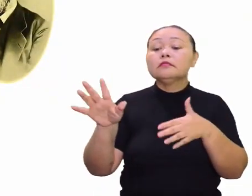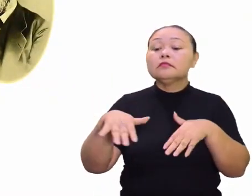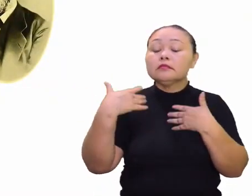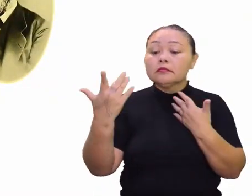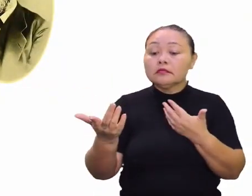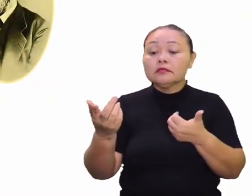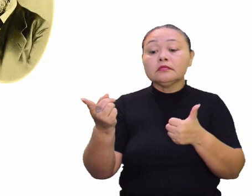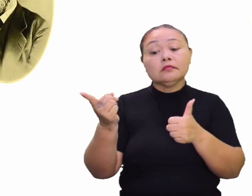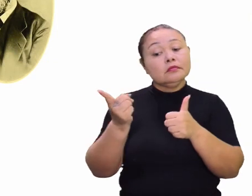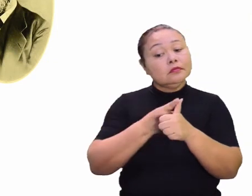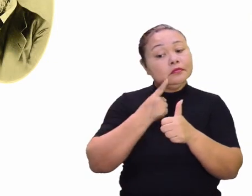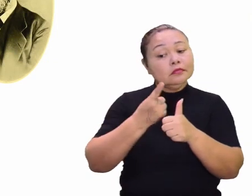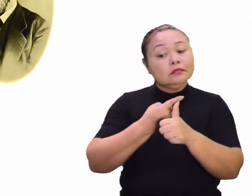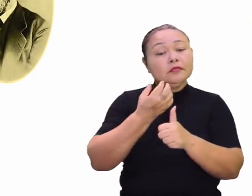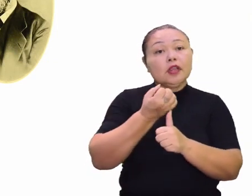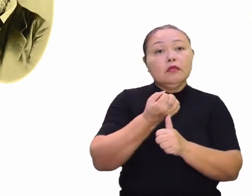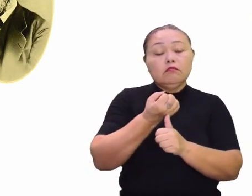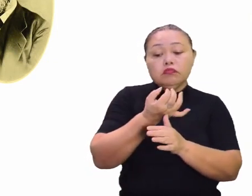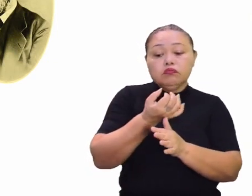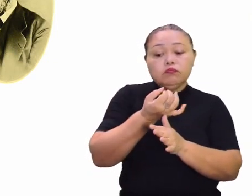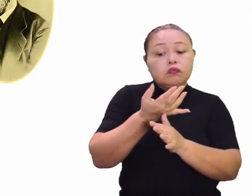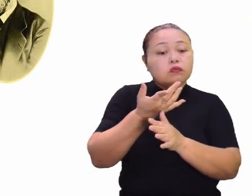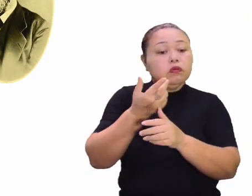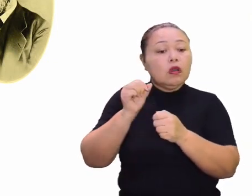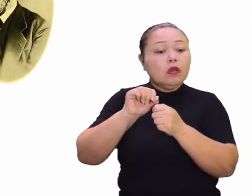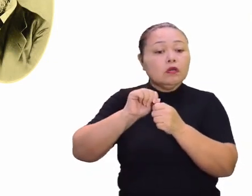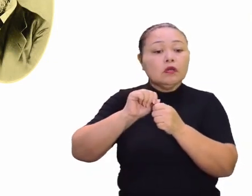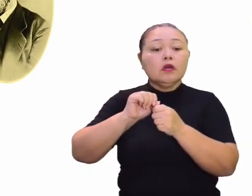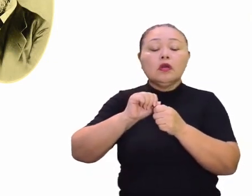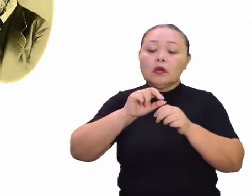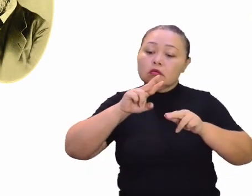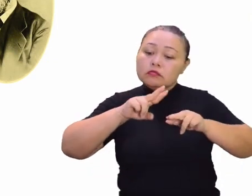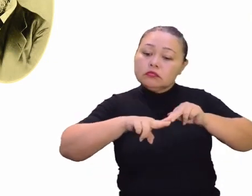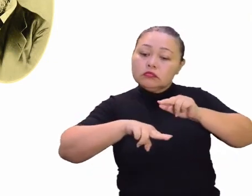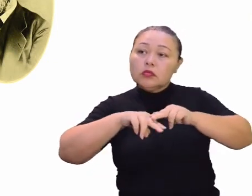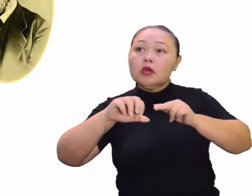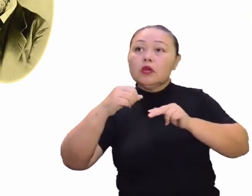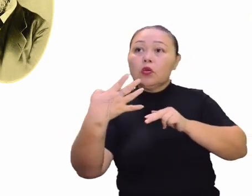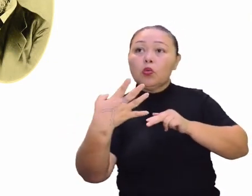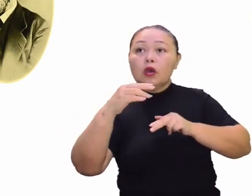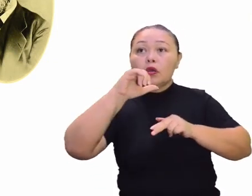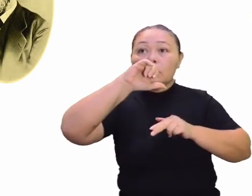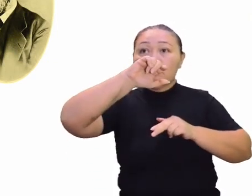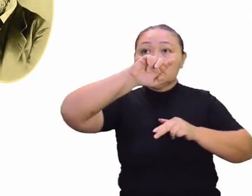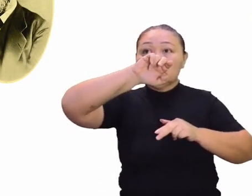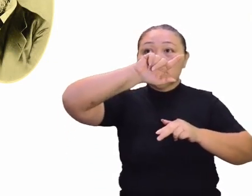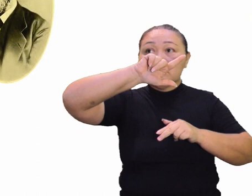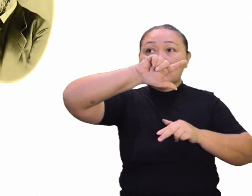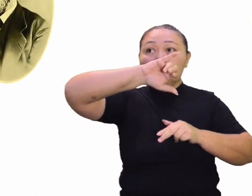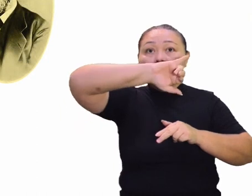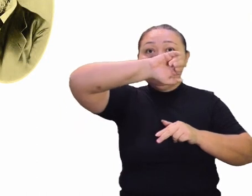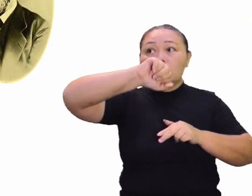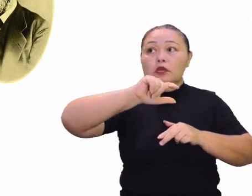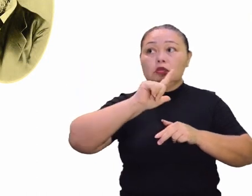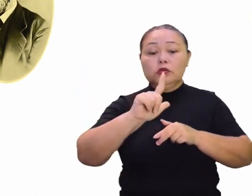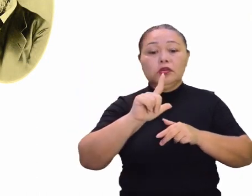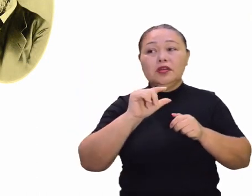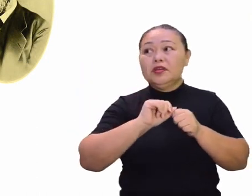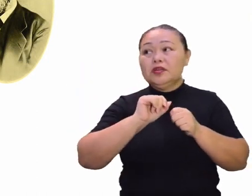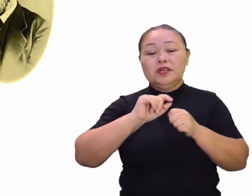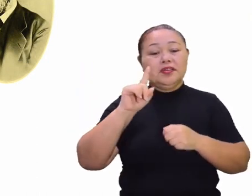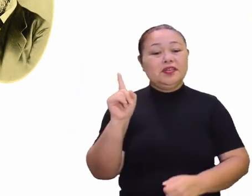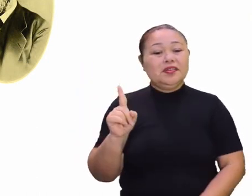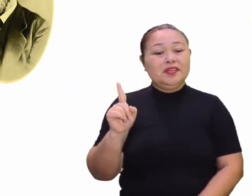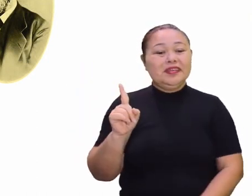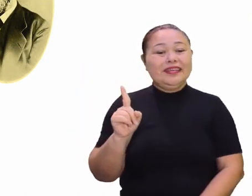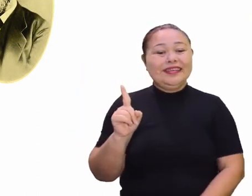Então, olha só, a primeira locomotiva andou nos trilhos em 4 de julho. Olha aí, Rogério, 4 de julho. O que é 4